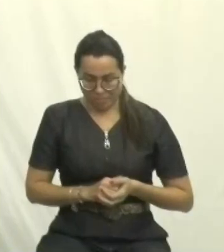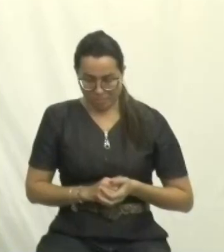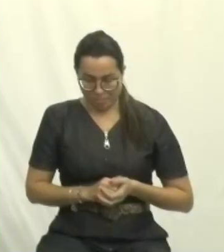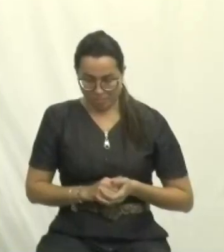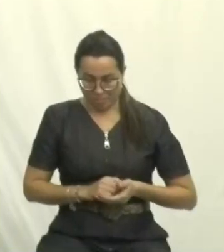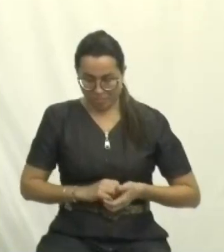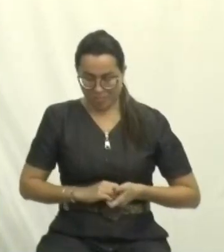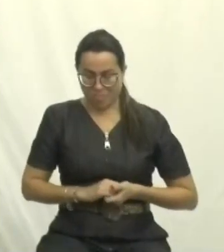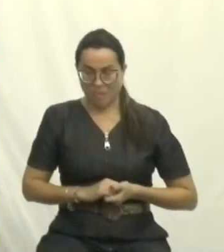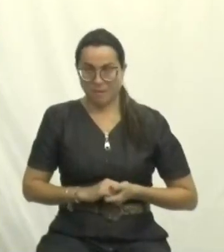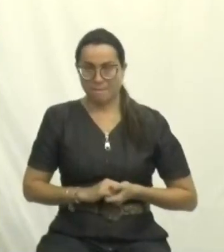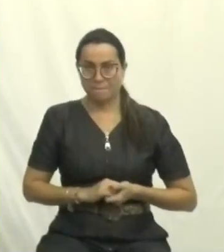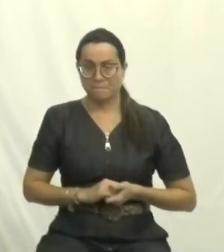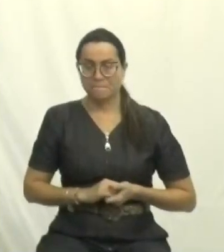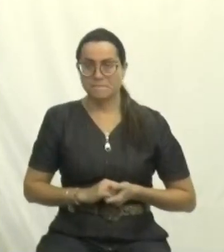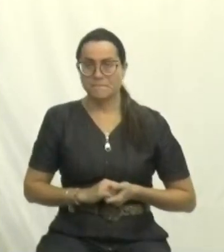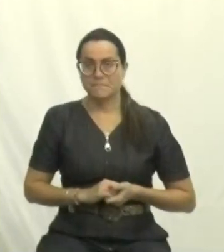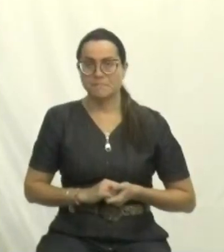Memorando